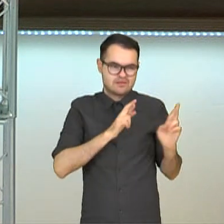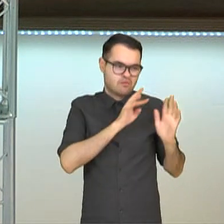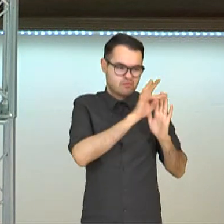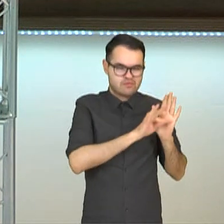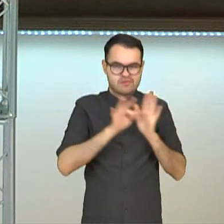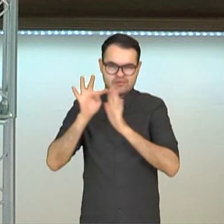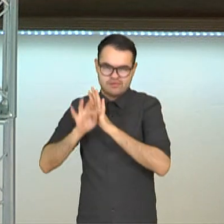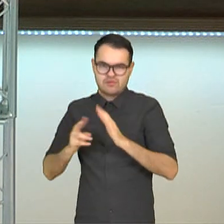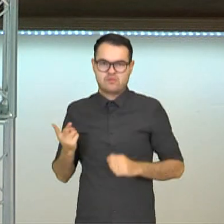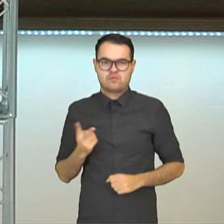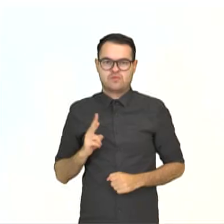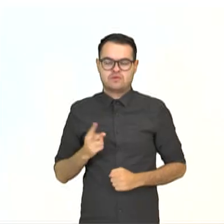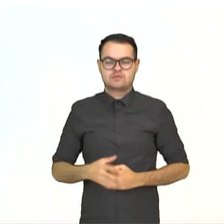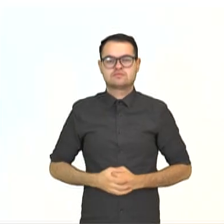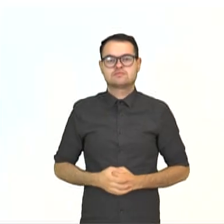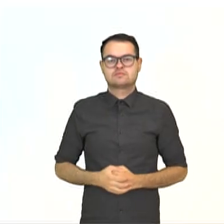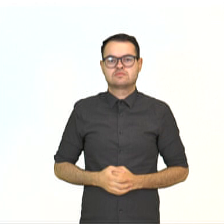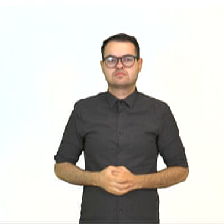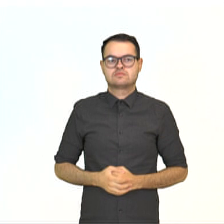dois poemas.